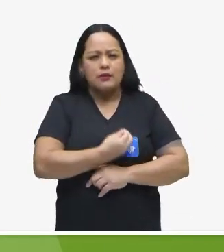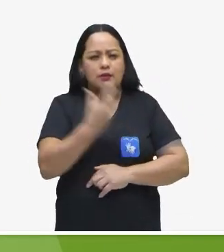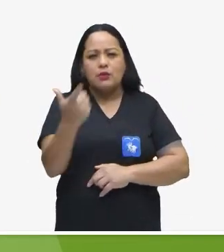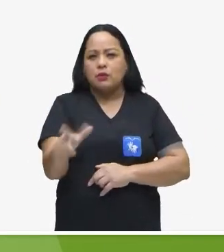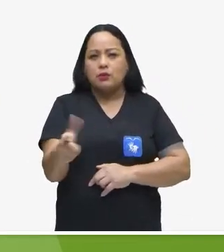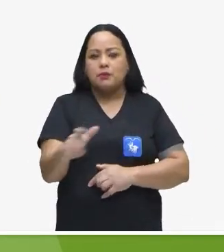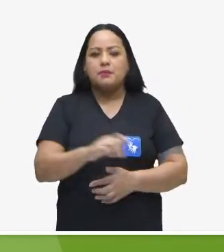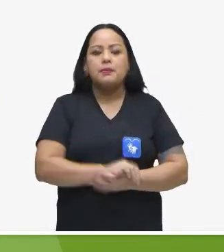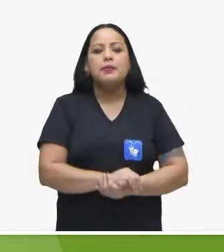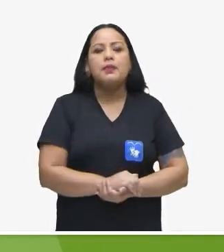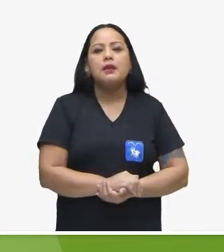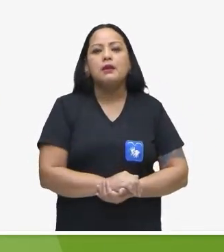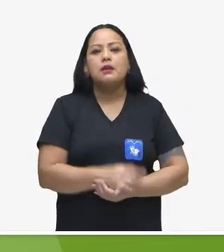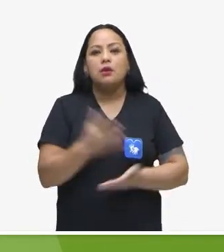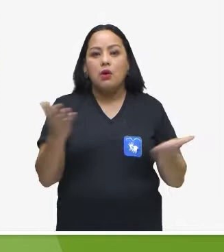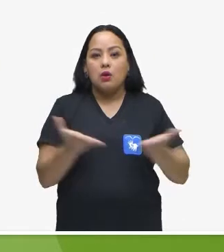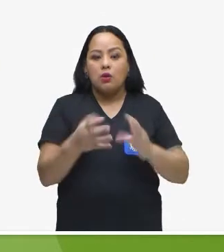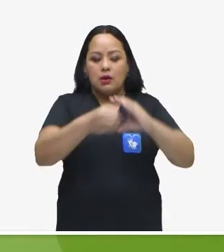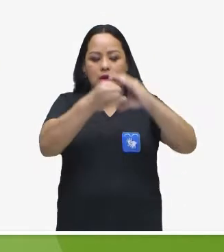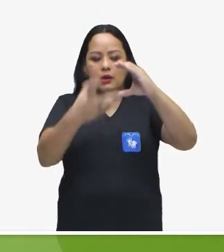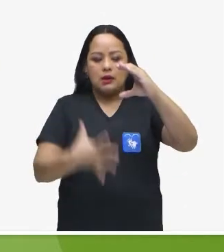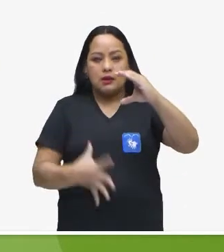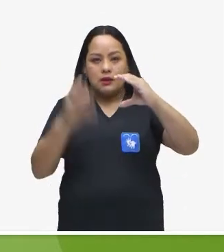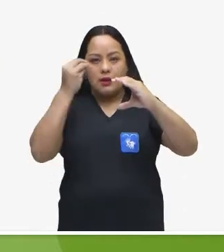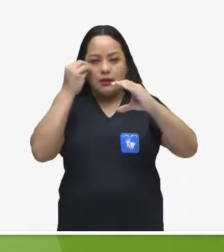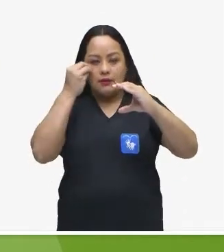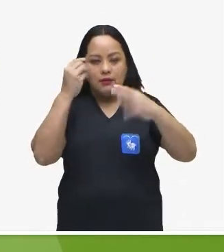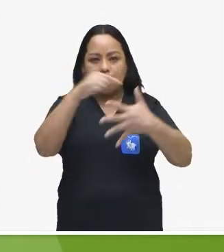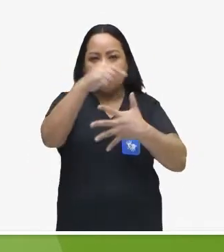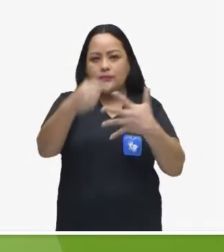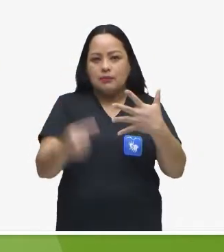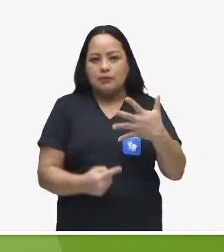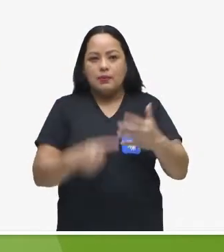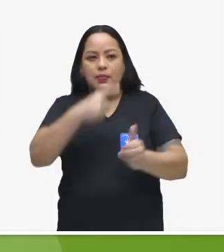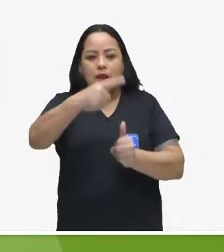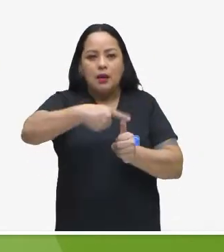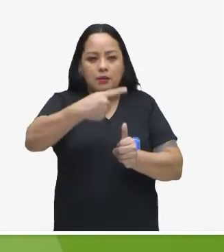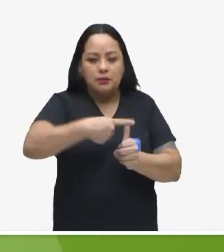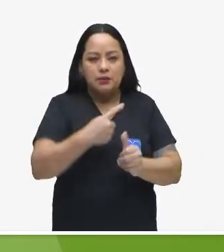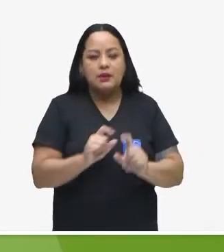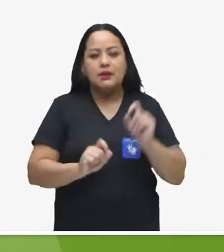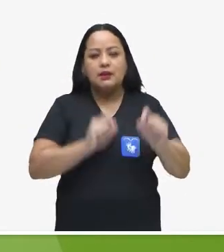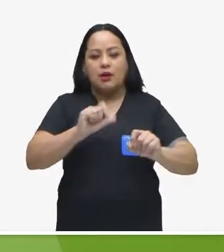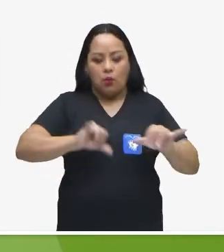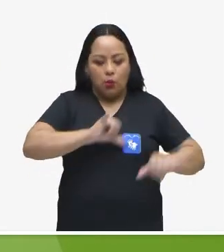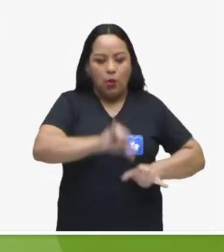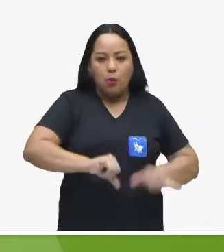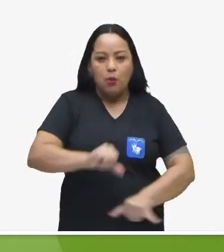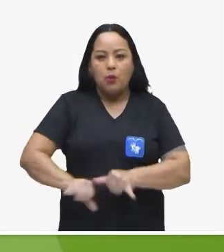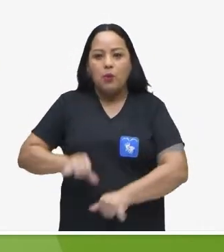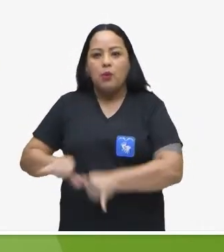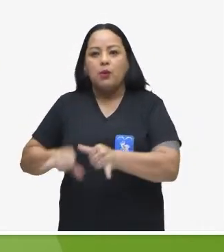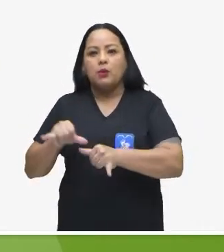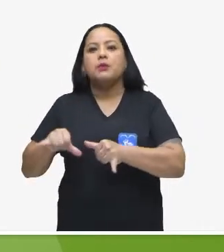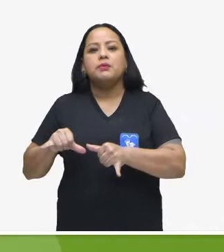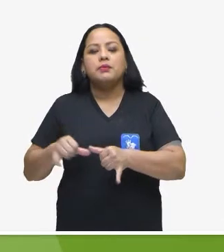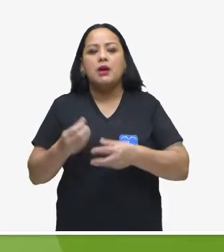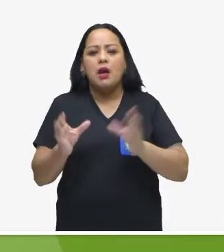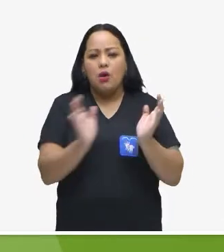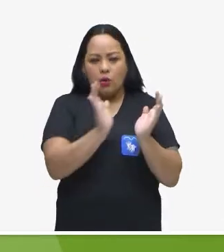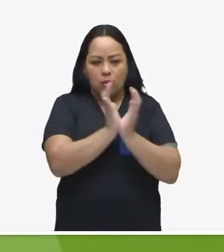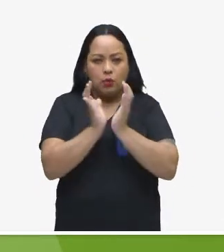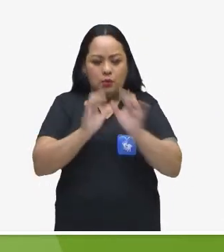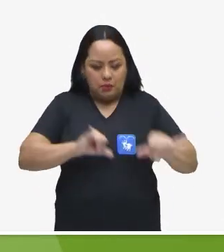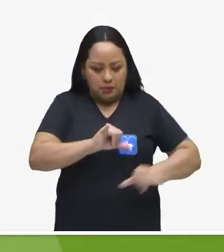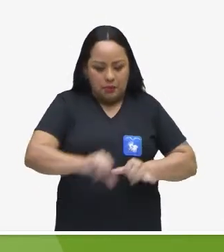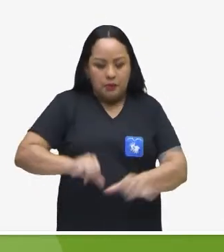bom? Então, vamos ver algumas características dessas. Vamos para a primeira delas, que é o metabolismo. O metabolismo é o conjunto